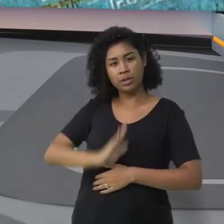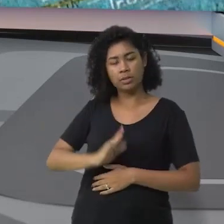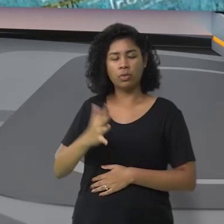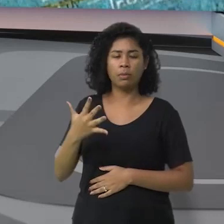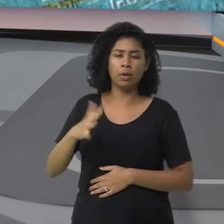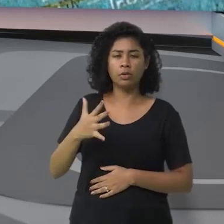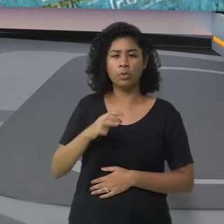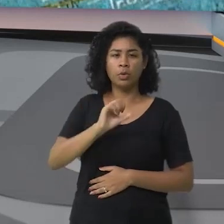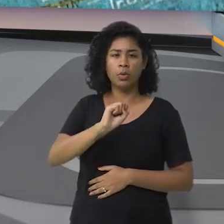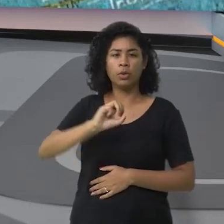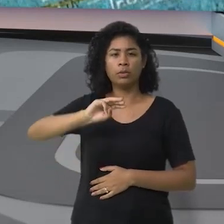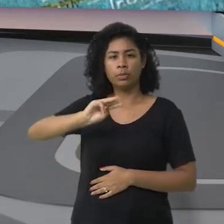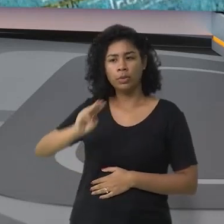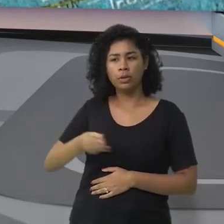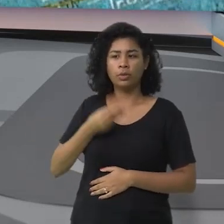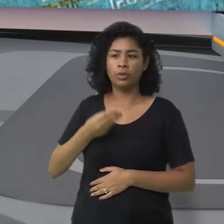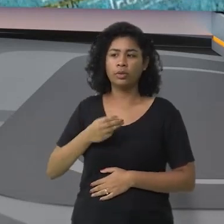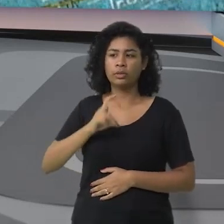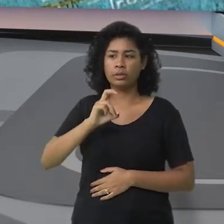de